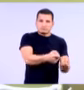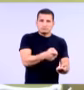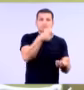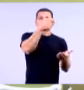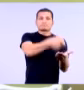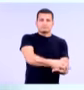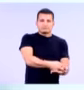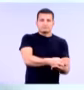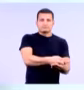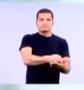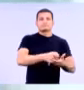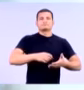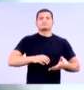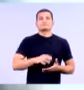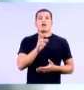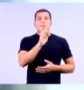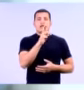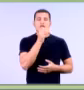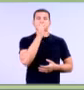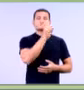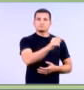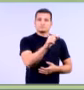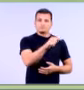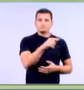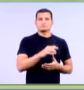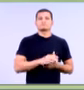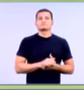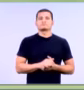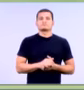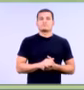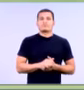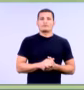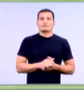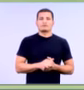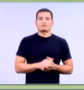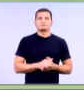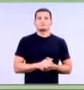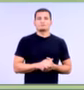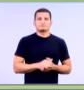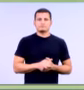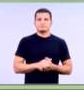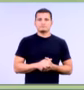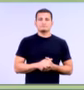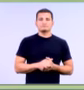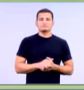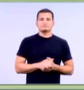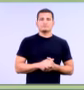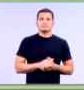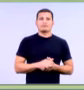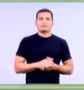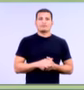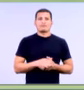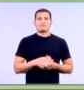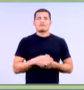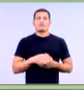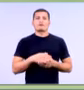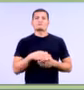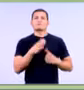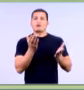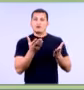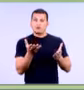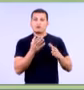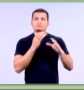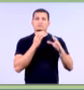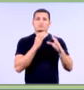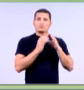recebe a mensagem. Muito bem. Quando o centro desse ato comunicativo é a mensagem, nós temos